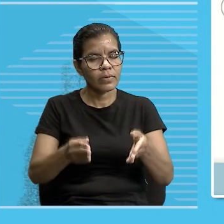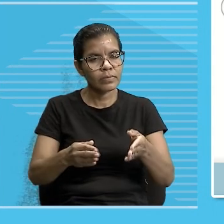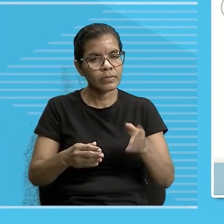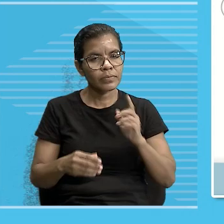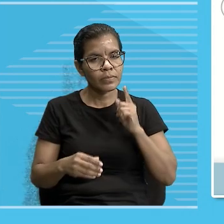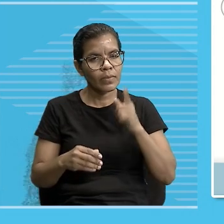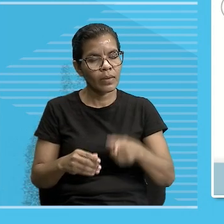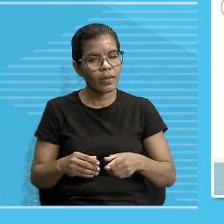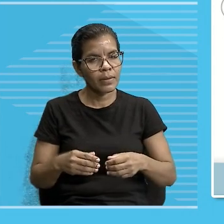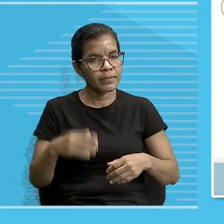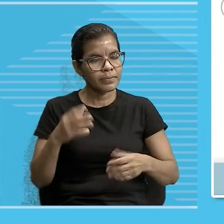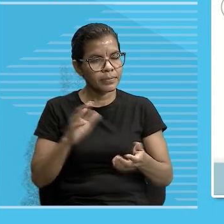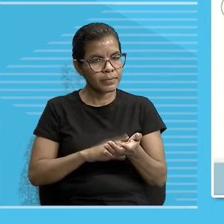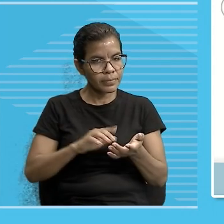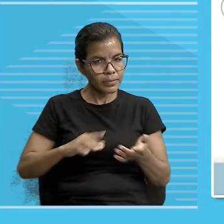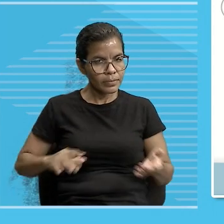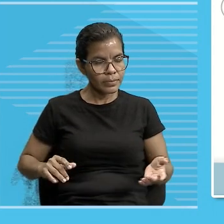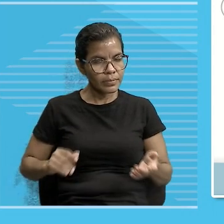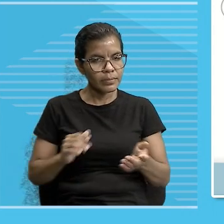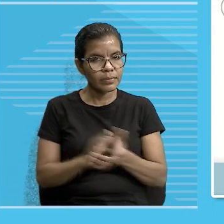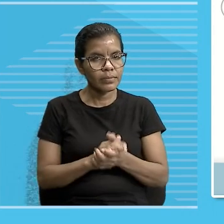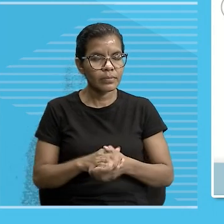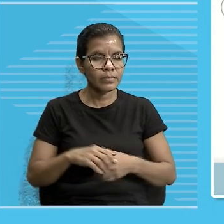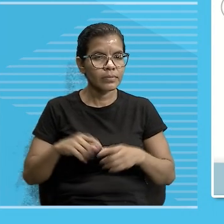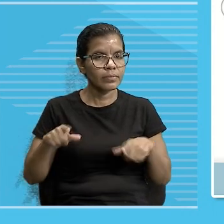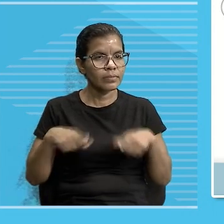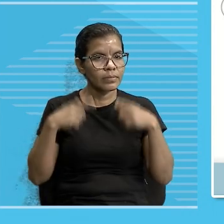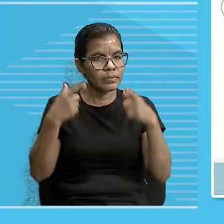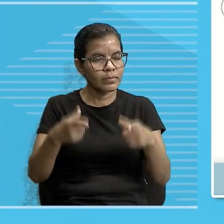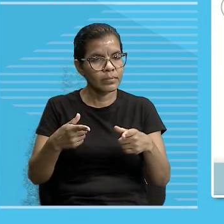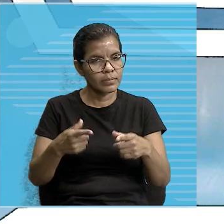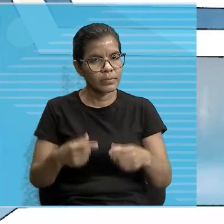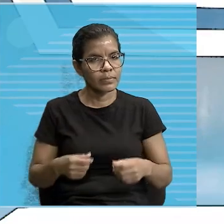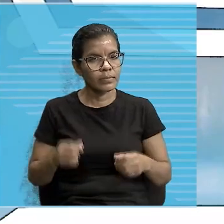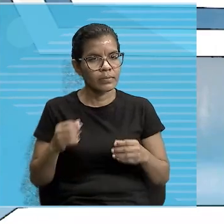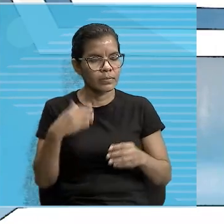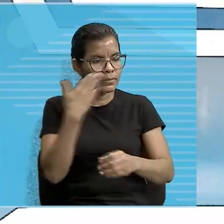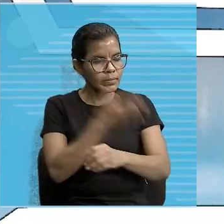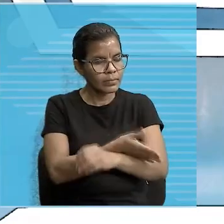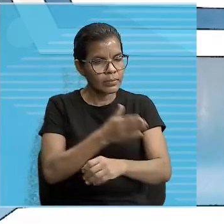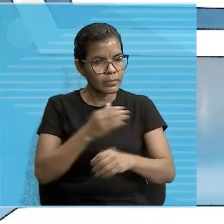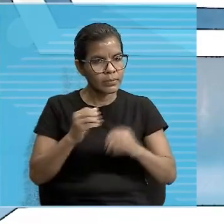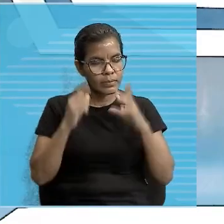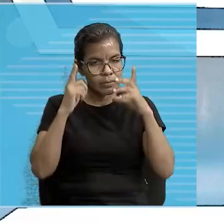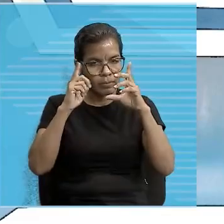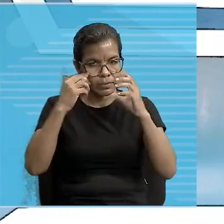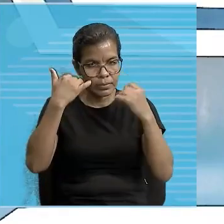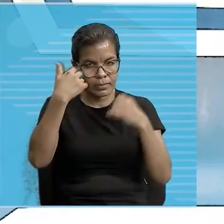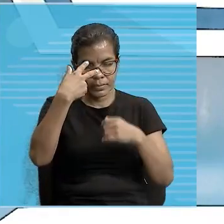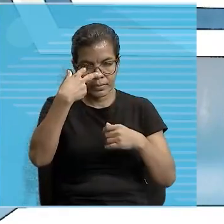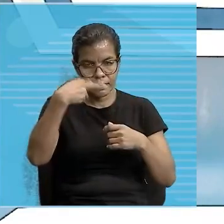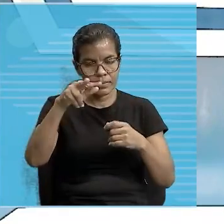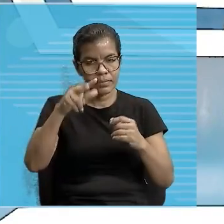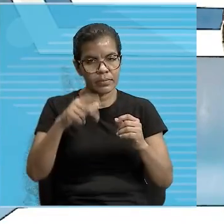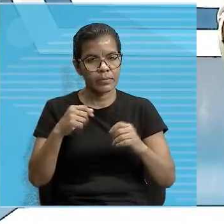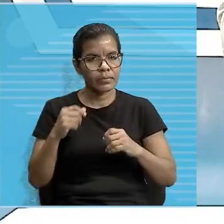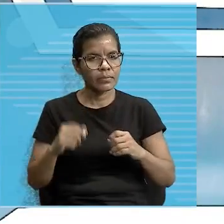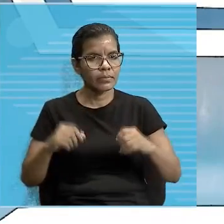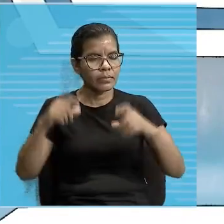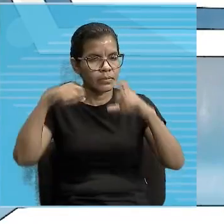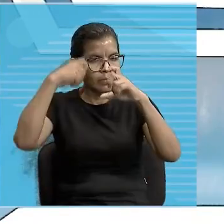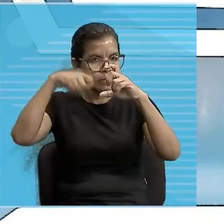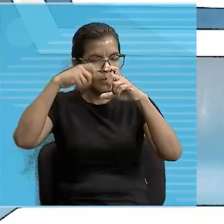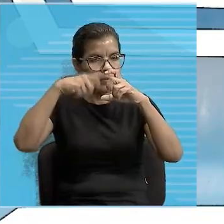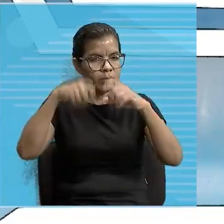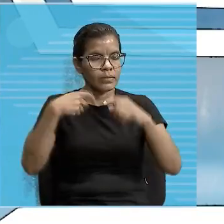lá, assistam essa aula não presencial, porque lá vão ter resoluções de várias questões,